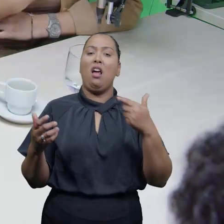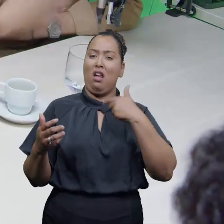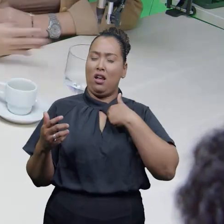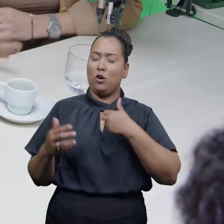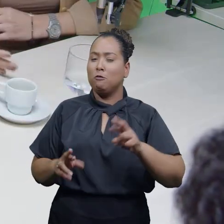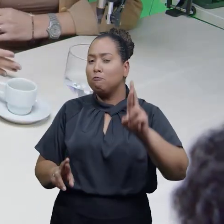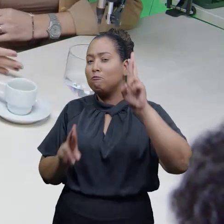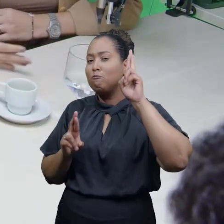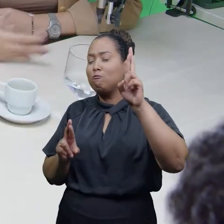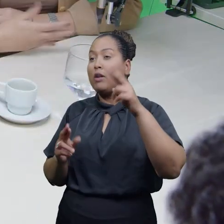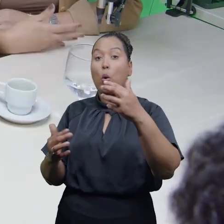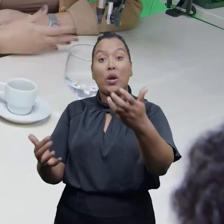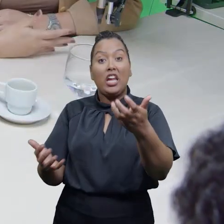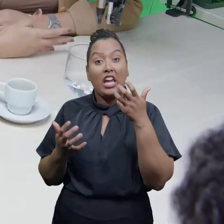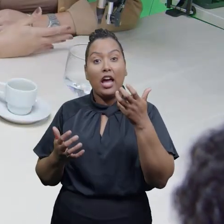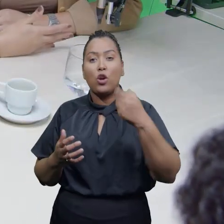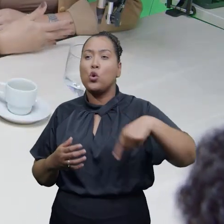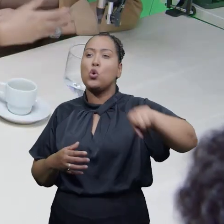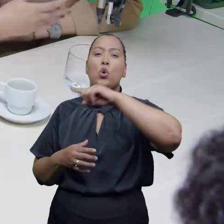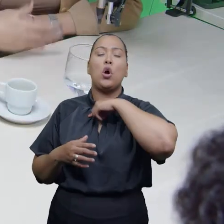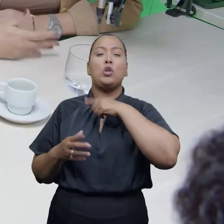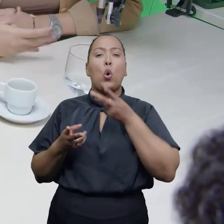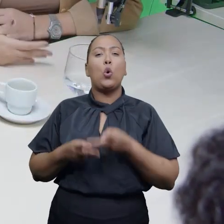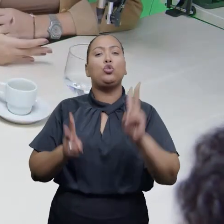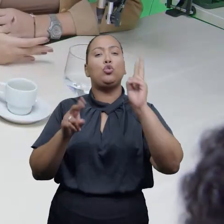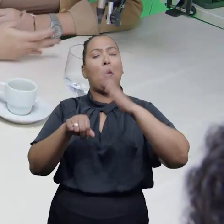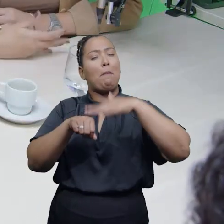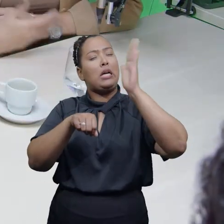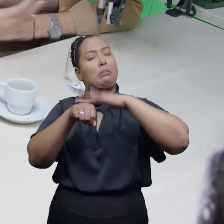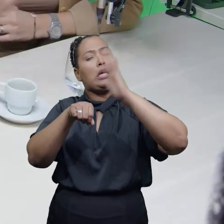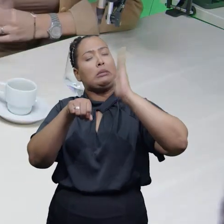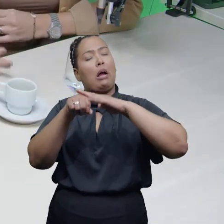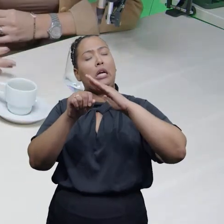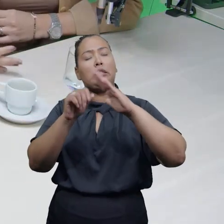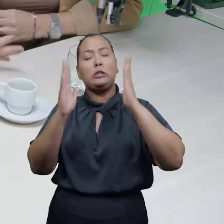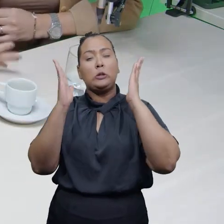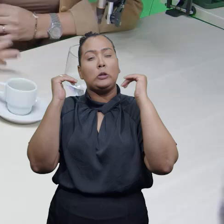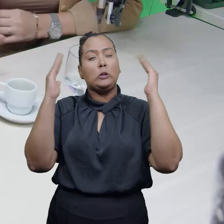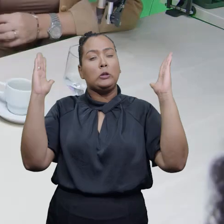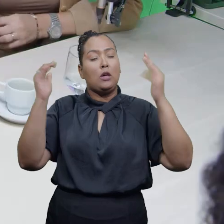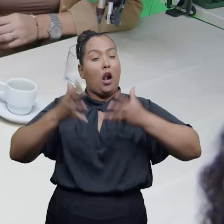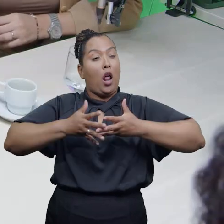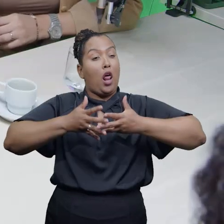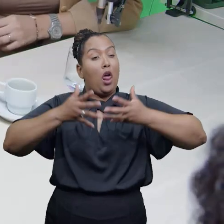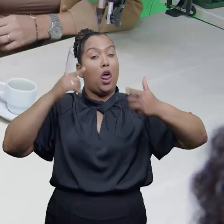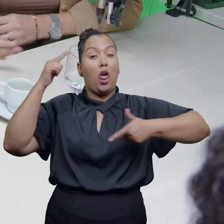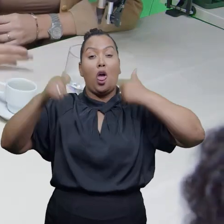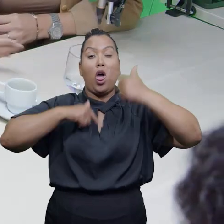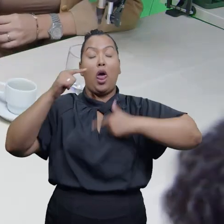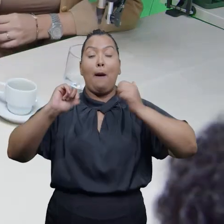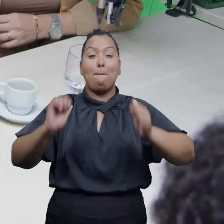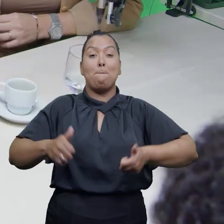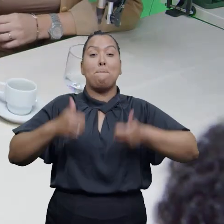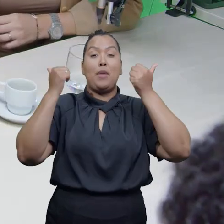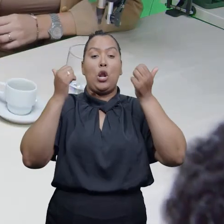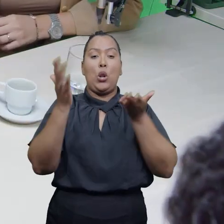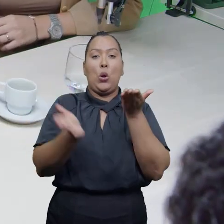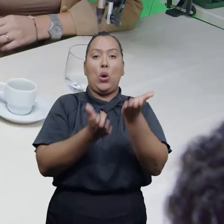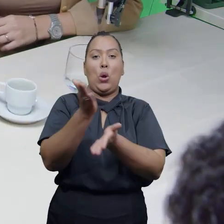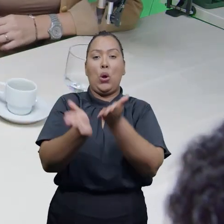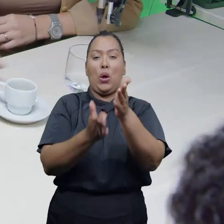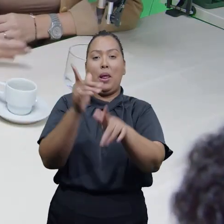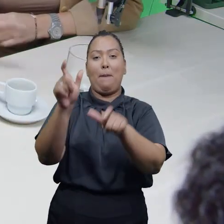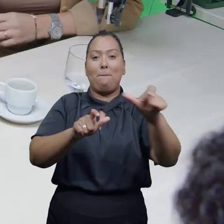Espera-se, aqui faço votos de que a gente continue mais e mais se tornando referência, inclusive nacional, no tratamento